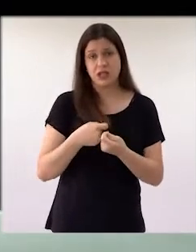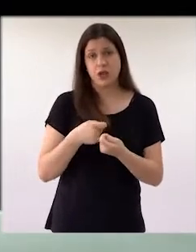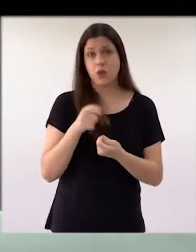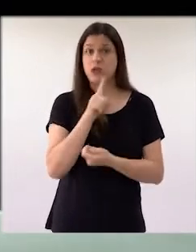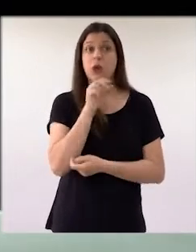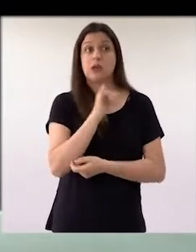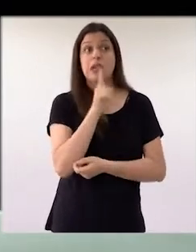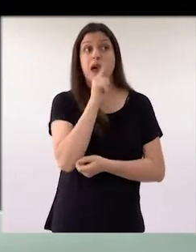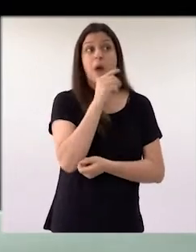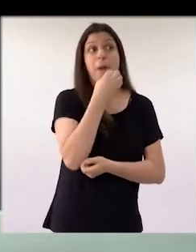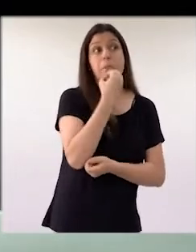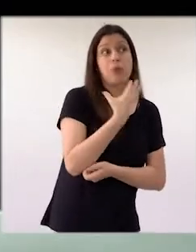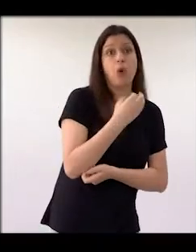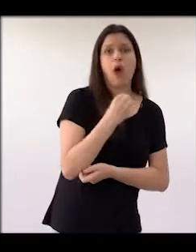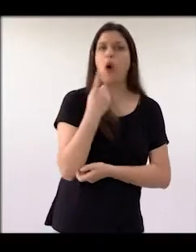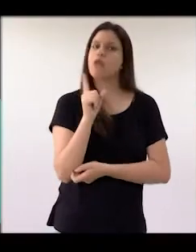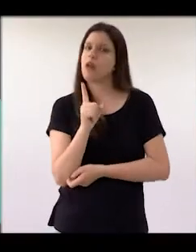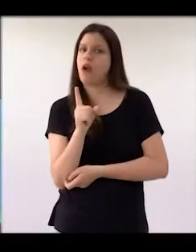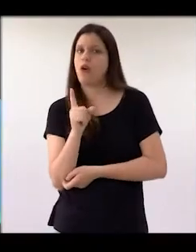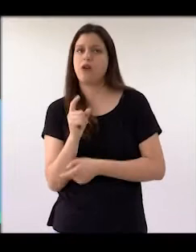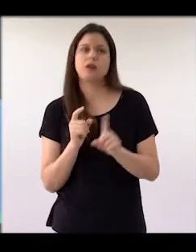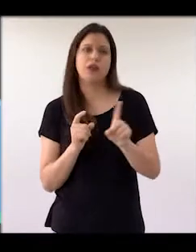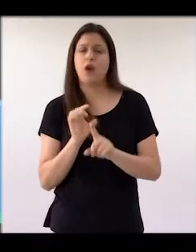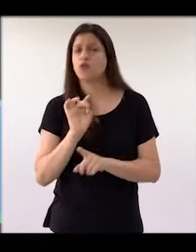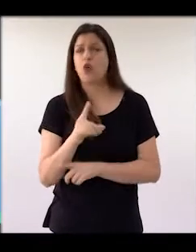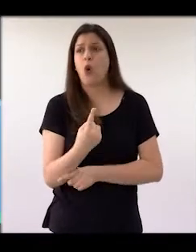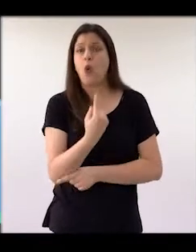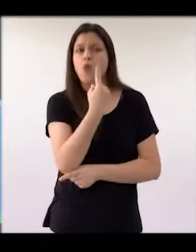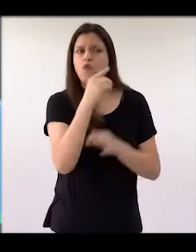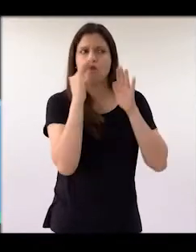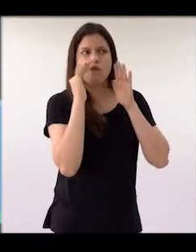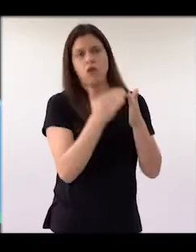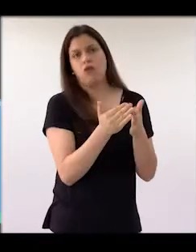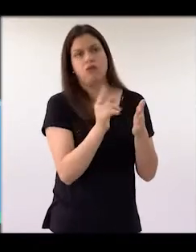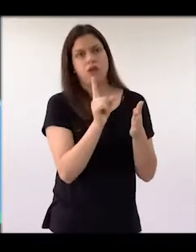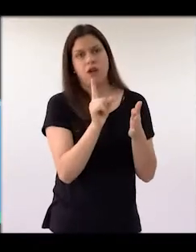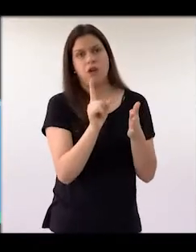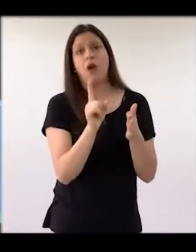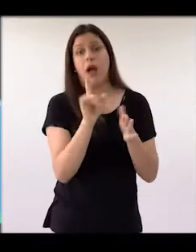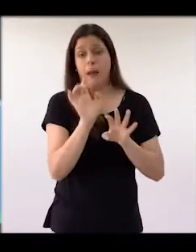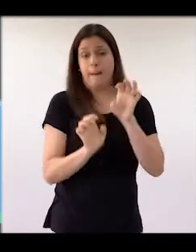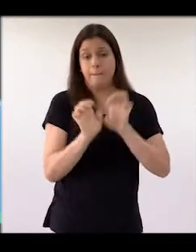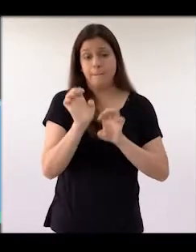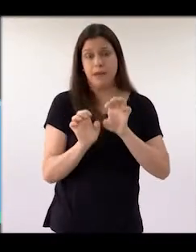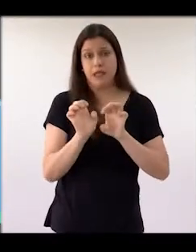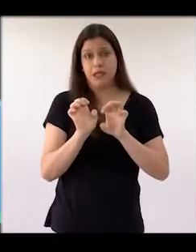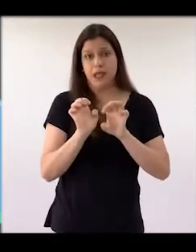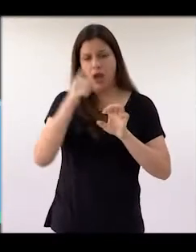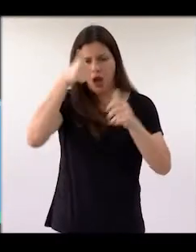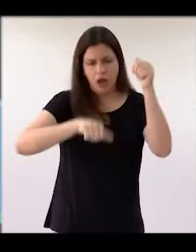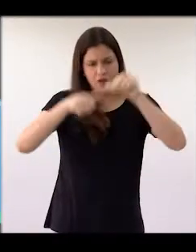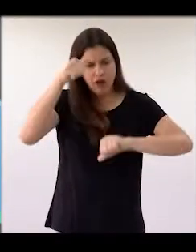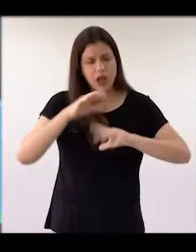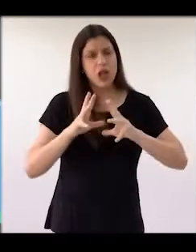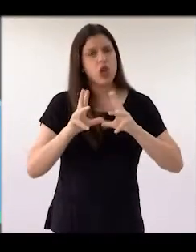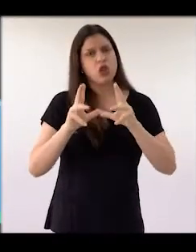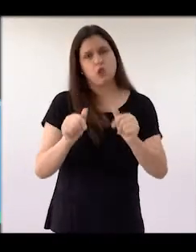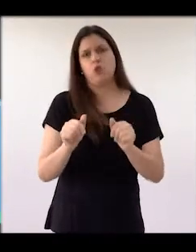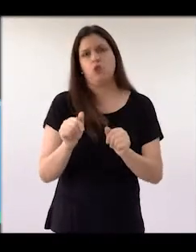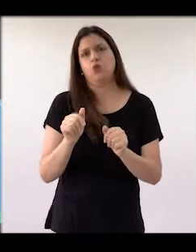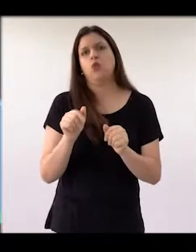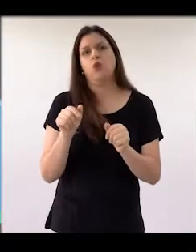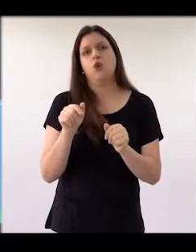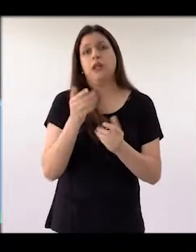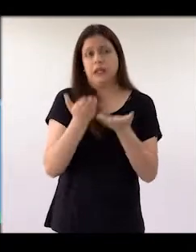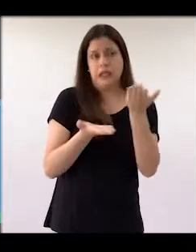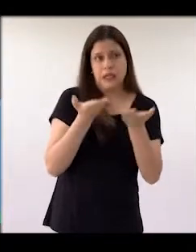água é boa ou não, né? A gente não considera exatamente só um serviço prestado pela concessionária ou provedor, né? Não só